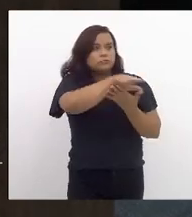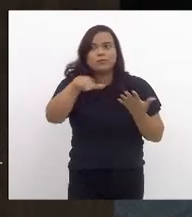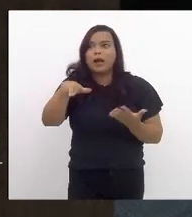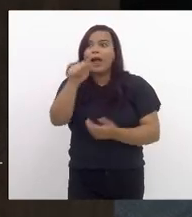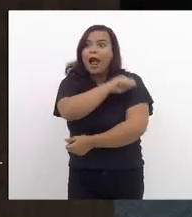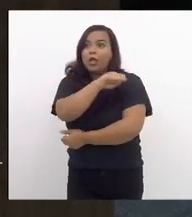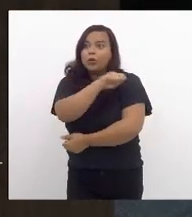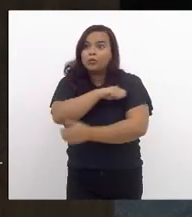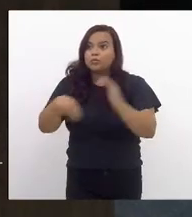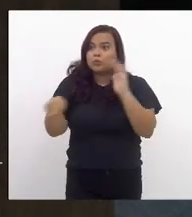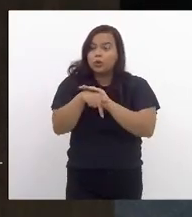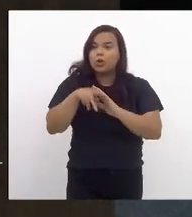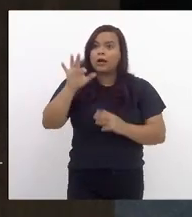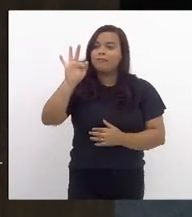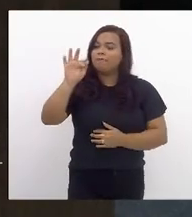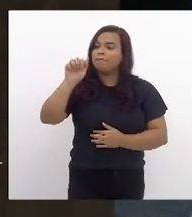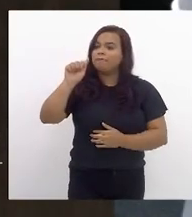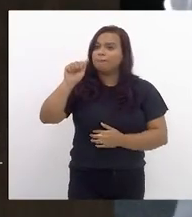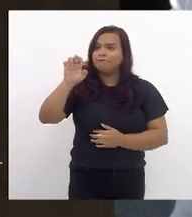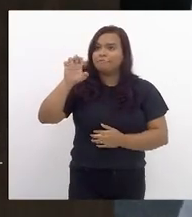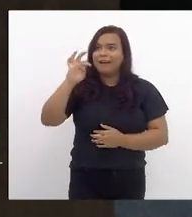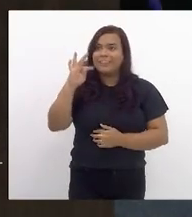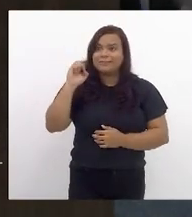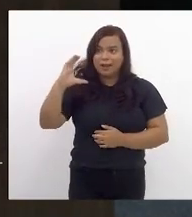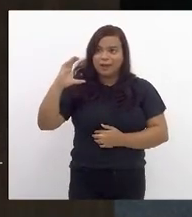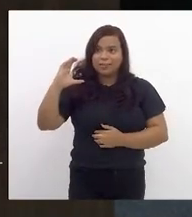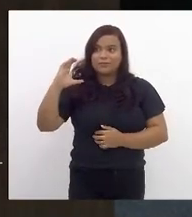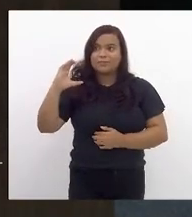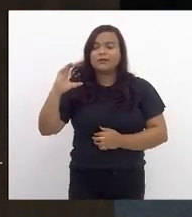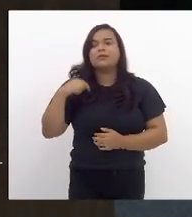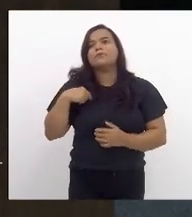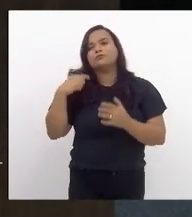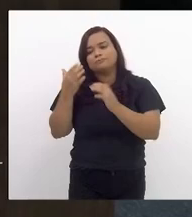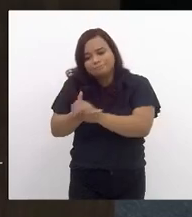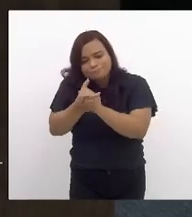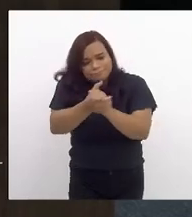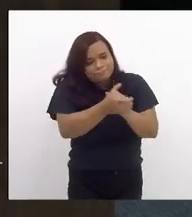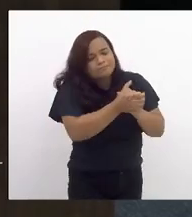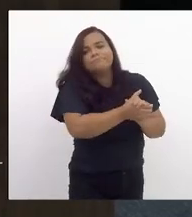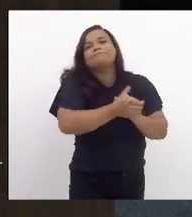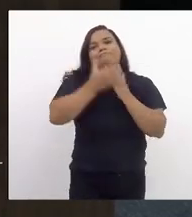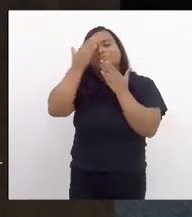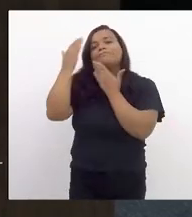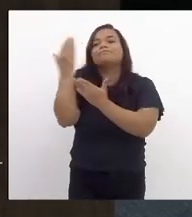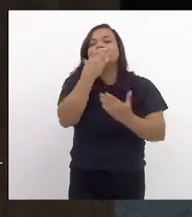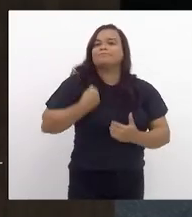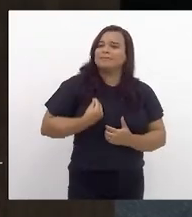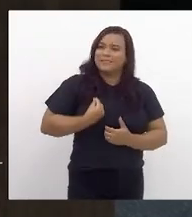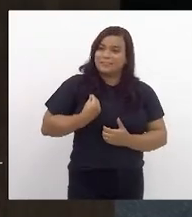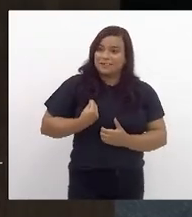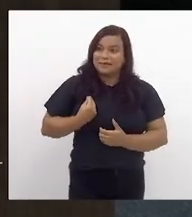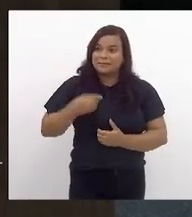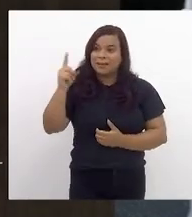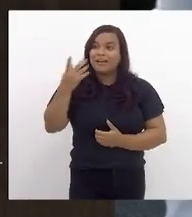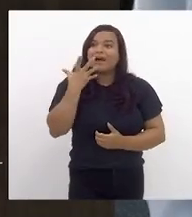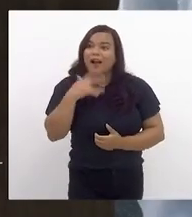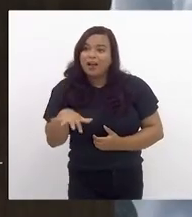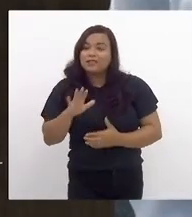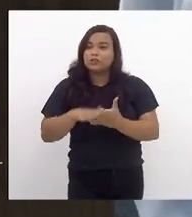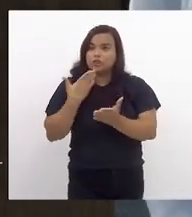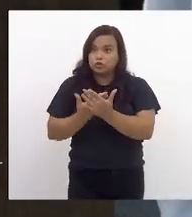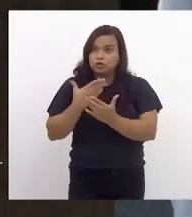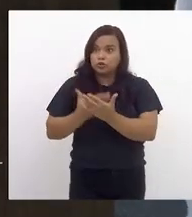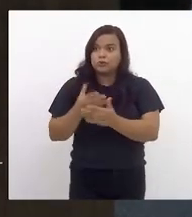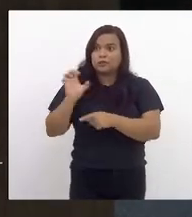da FAETEC, do ISERGE. Eu quero saudar a presença dessas mulheres que respondem por crianças que estão estudando na rede pública estadual, rede